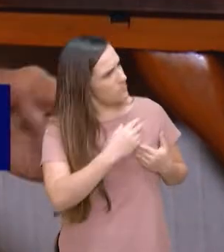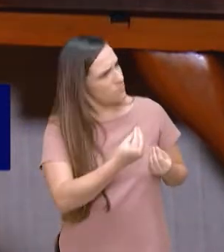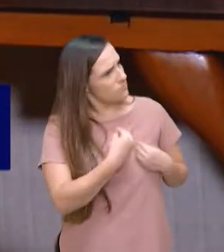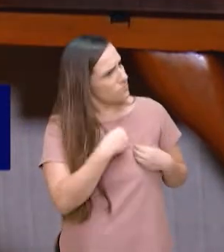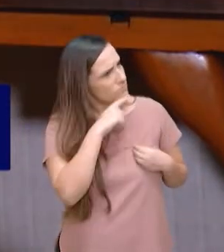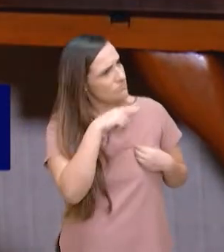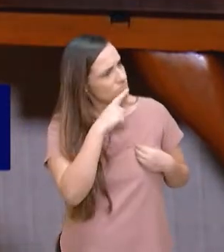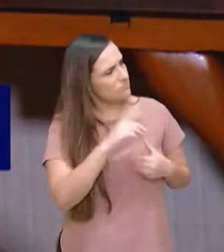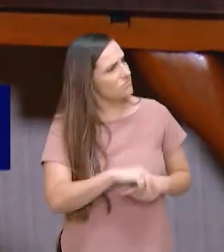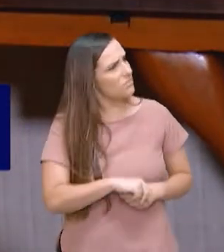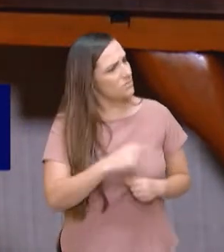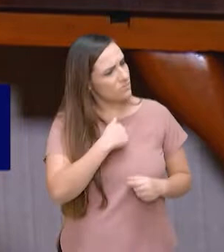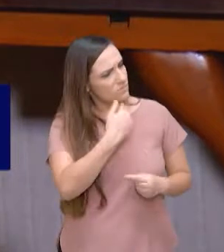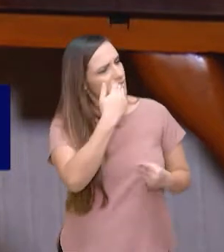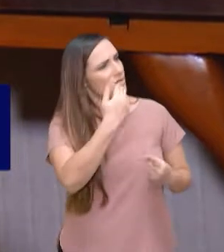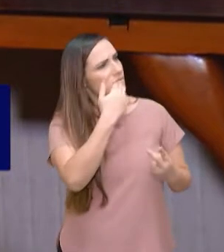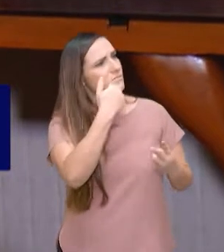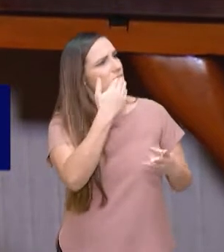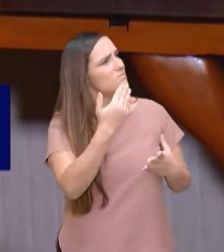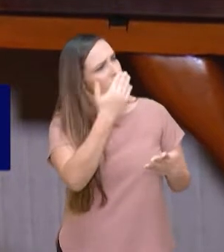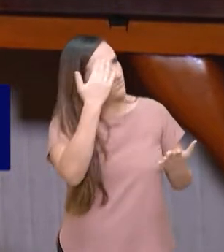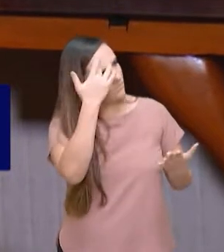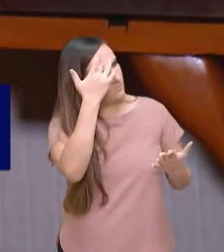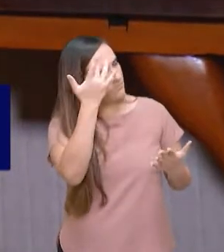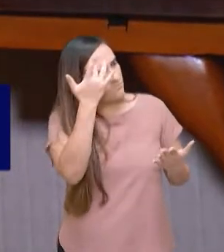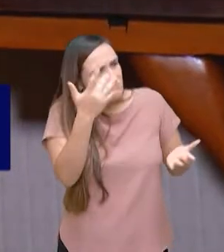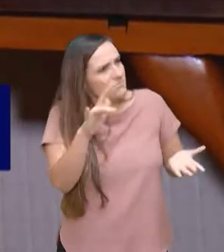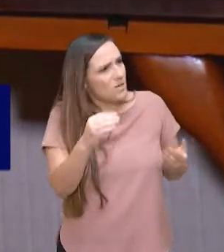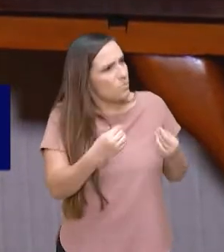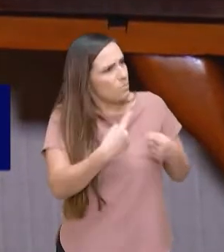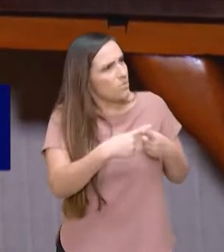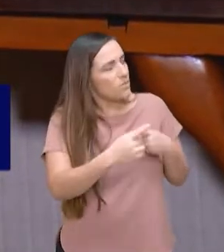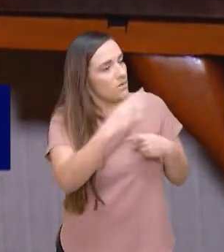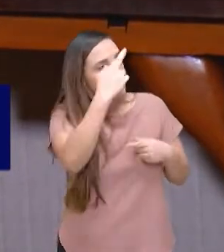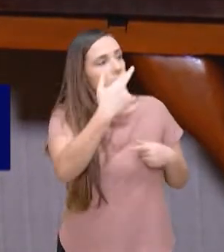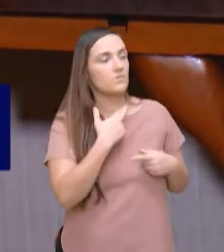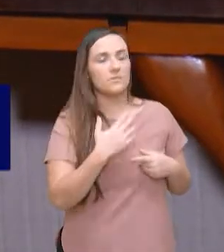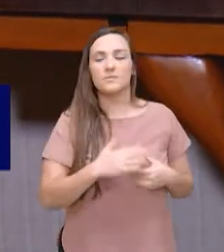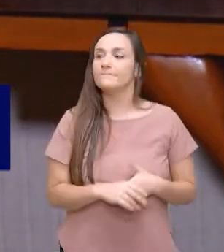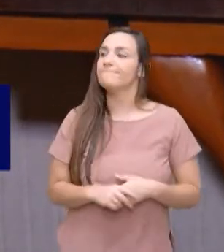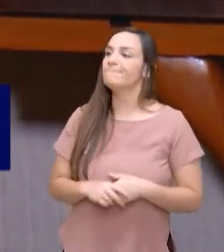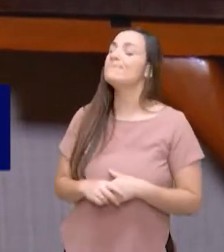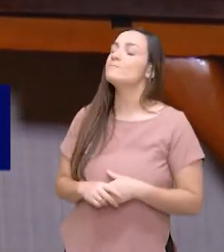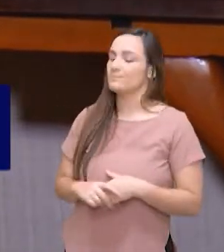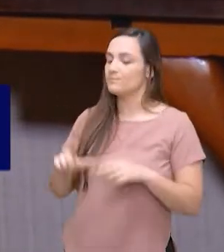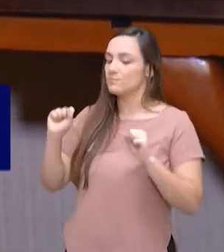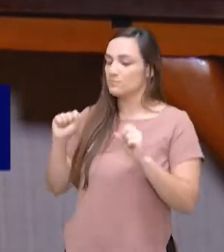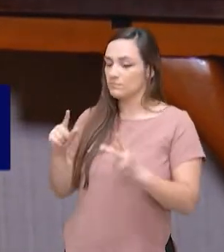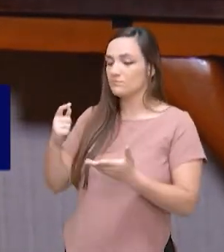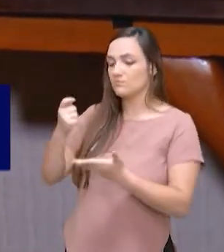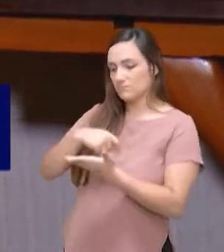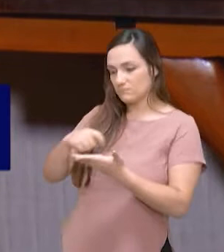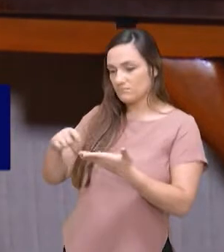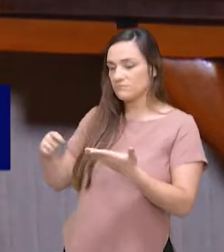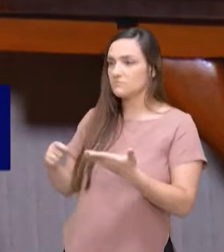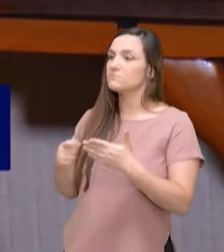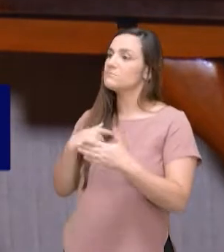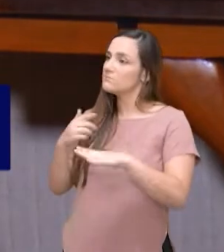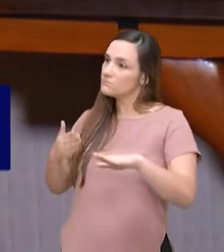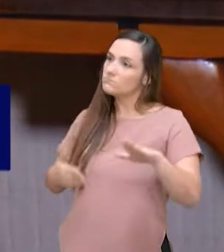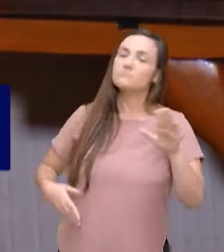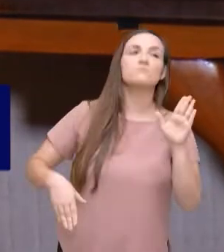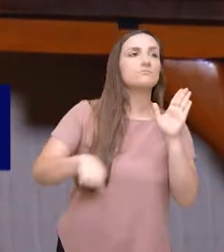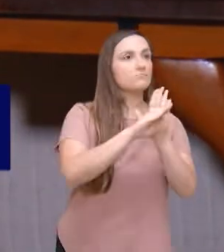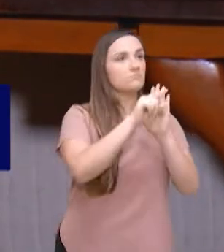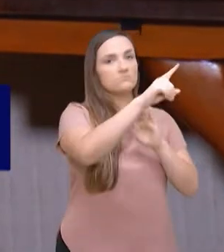aos deputados daqui e tal, ninguém levava em consideração. Eu tomei nota e fui